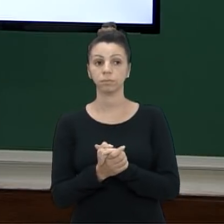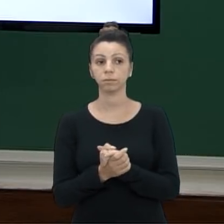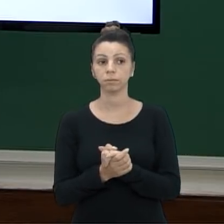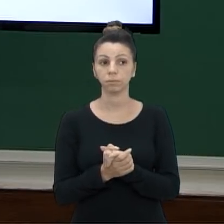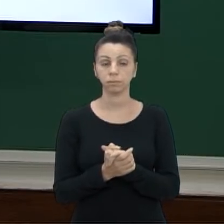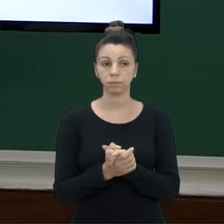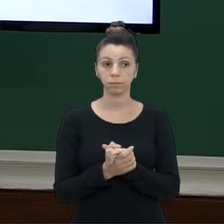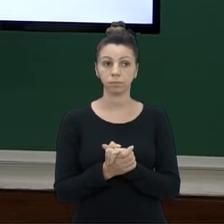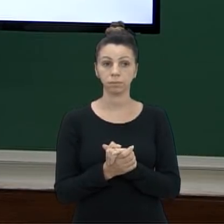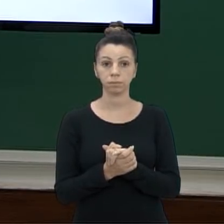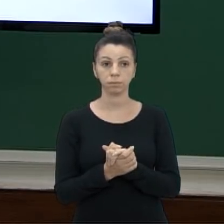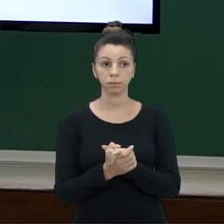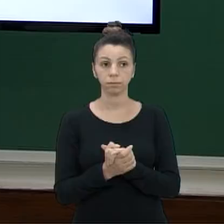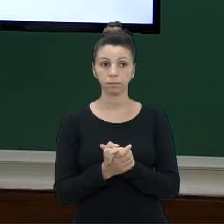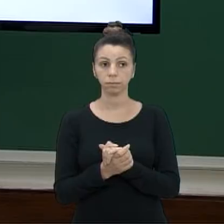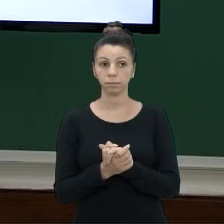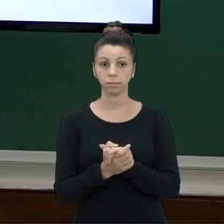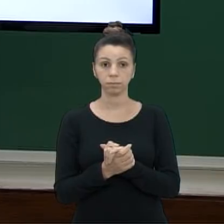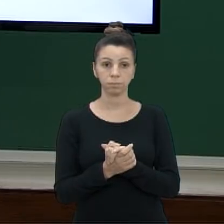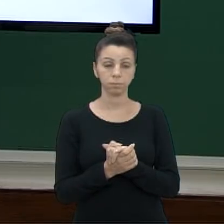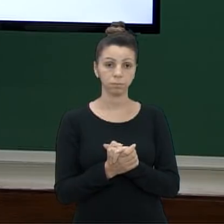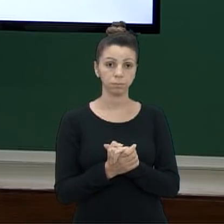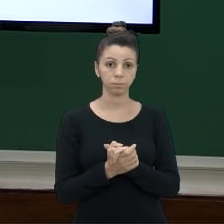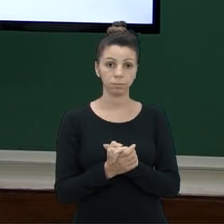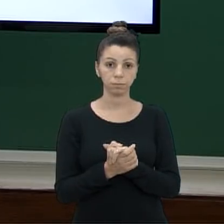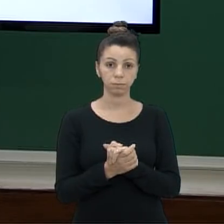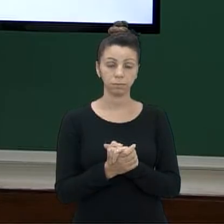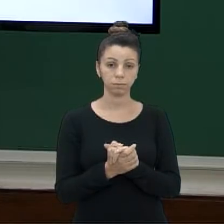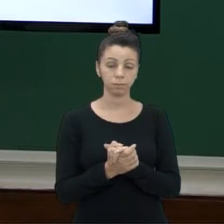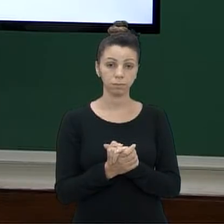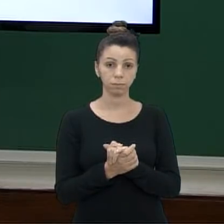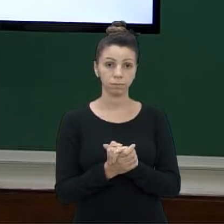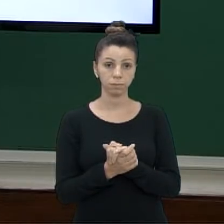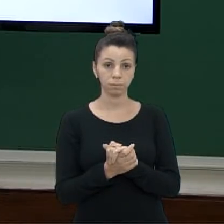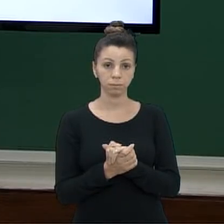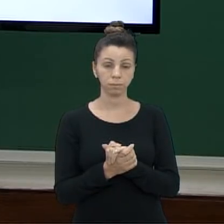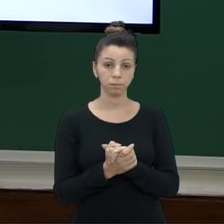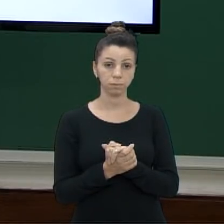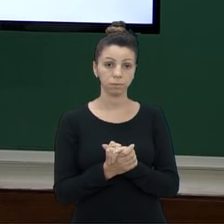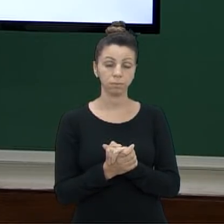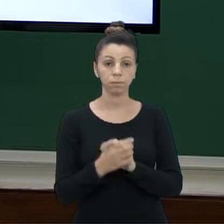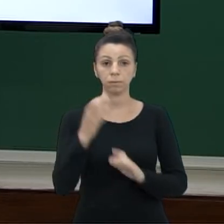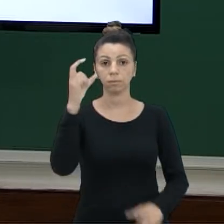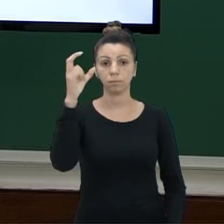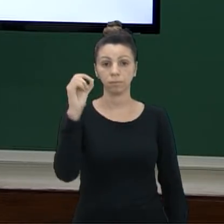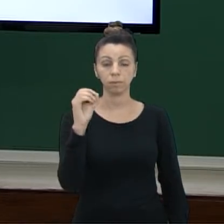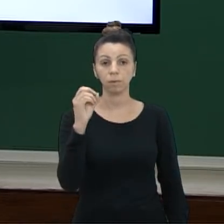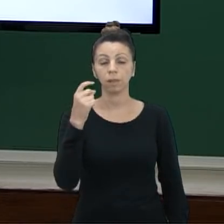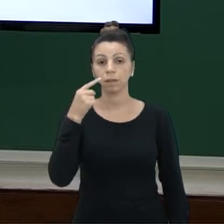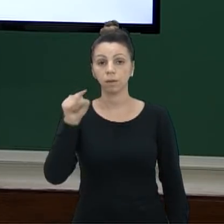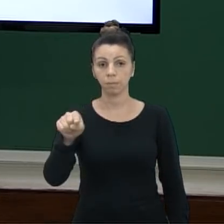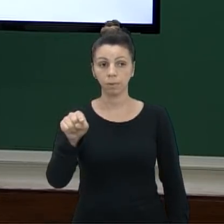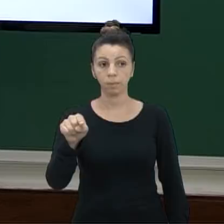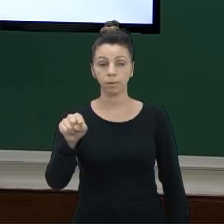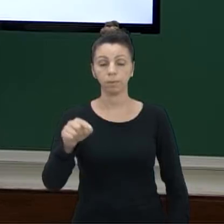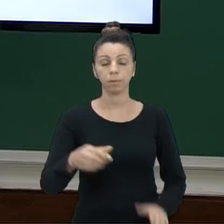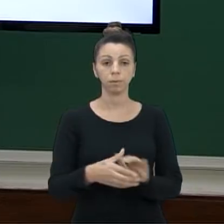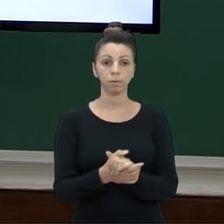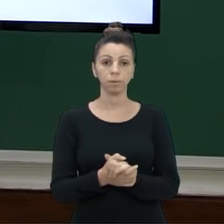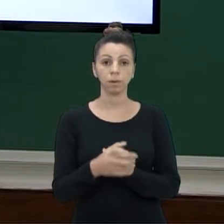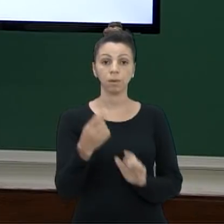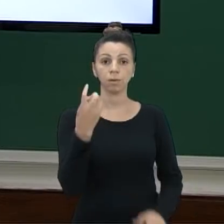nosso 5.000. 10 vezes 10, 5.000 vezes 10, 50.000. 50.000 vezes